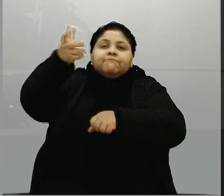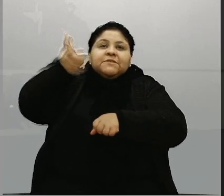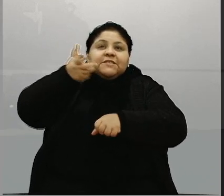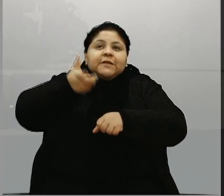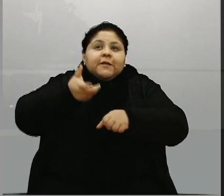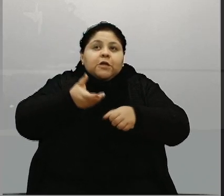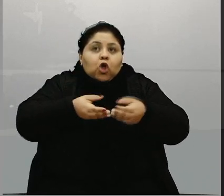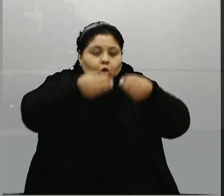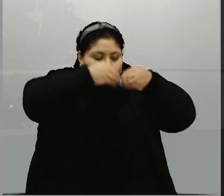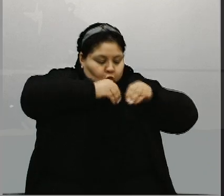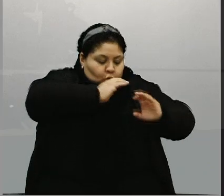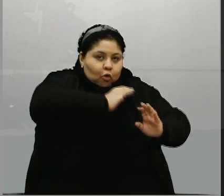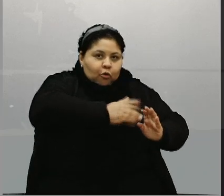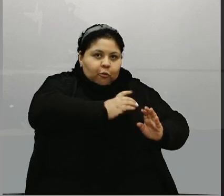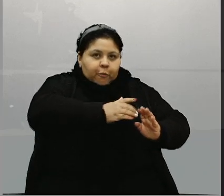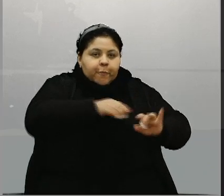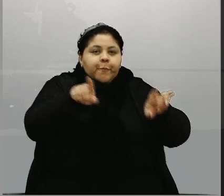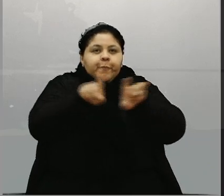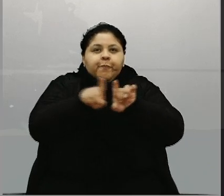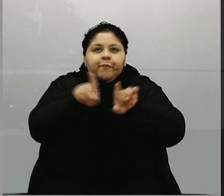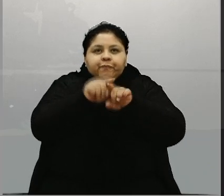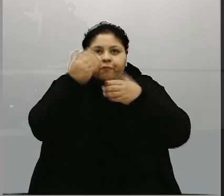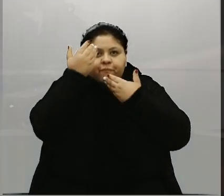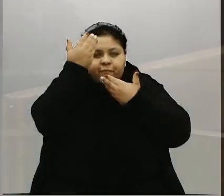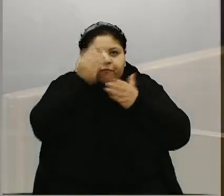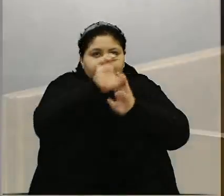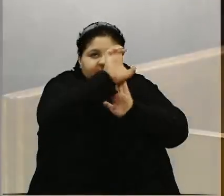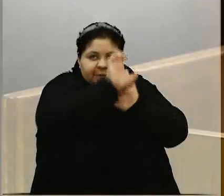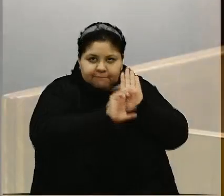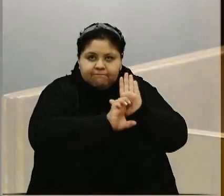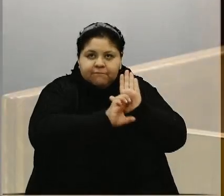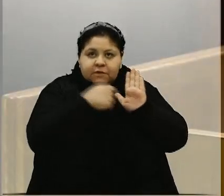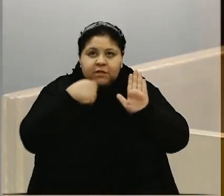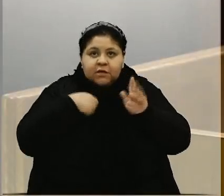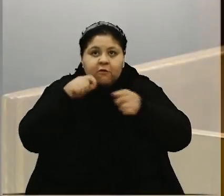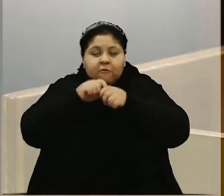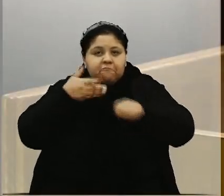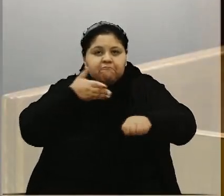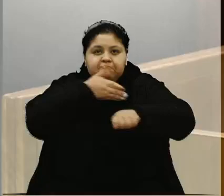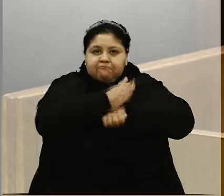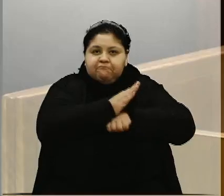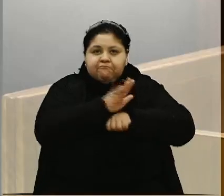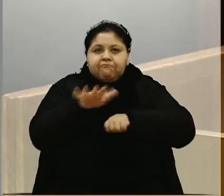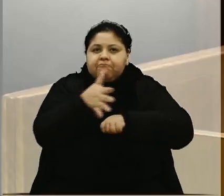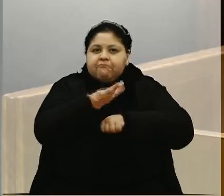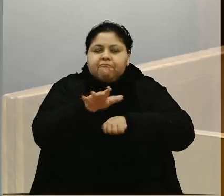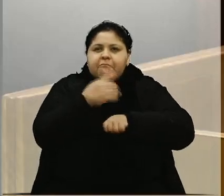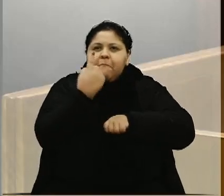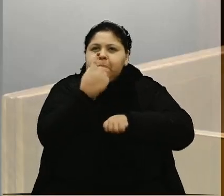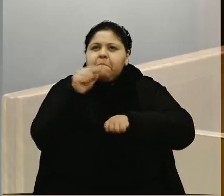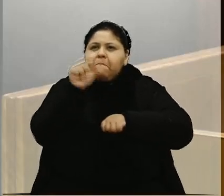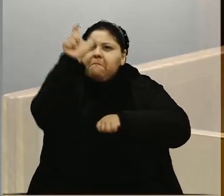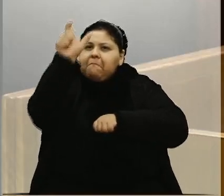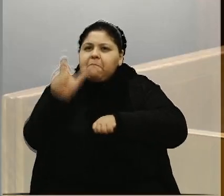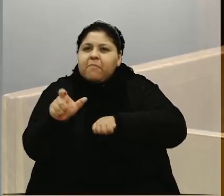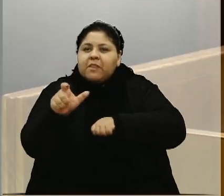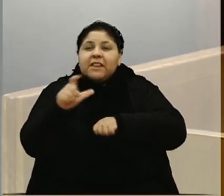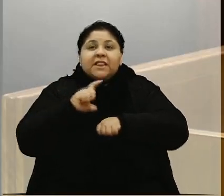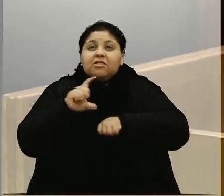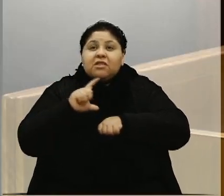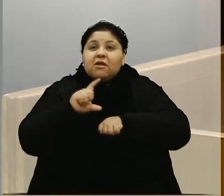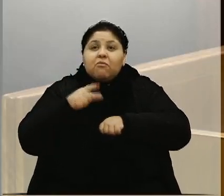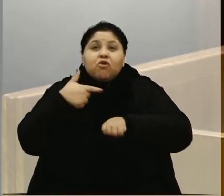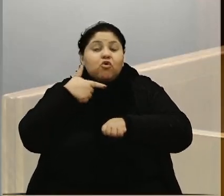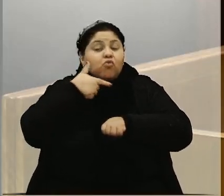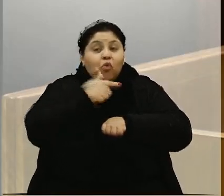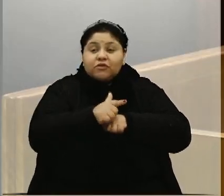corações. Também quero agradecer a toda a Igreja Evangélica Verbo da Vida, que sem os aproximadamente 1000 membros, nós